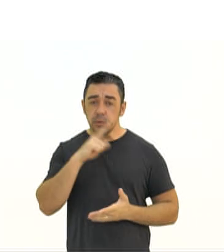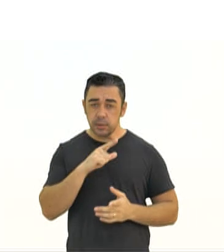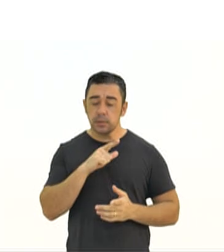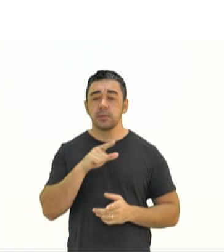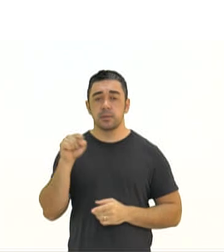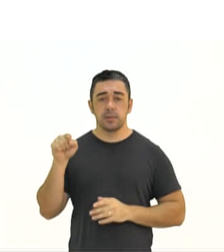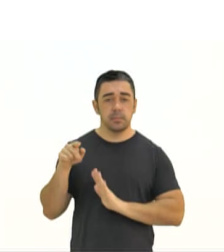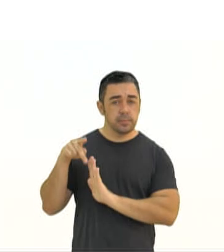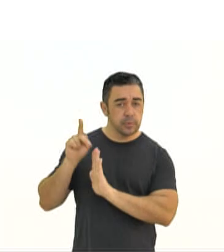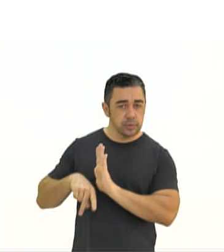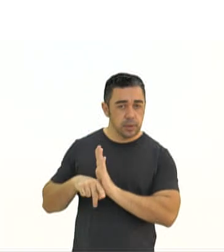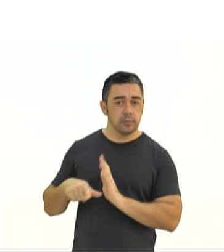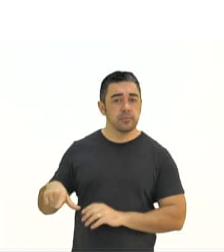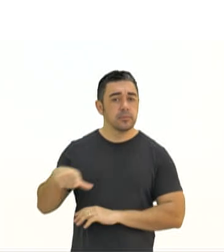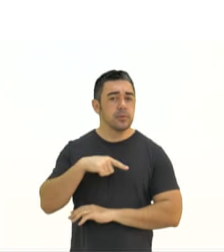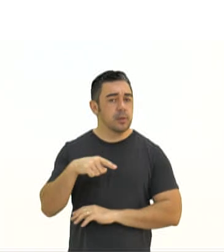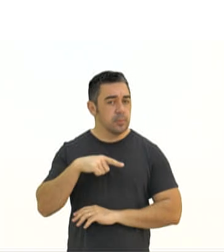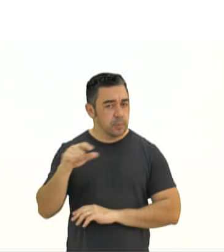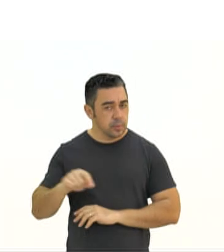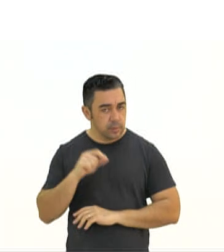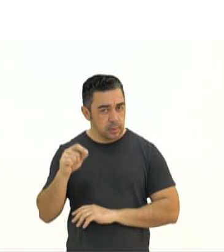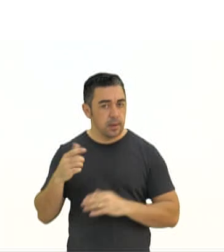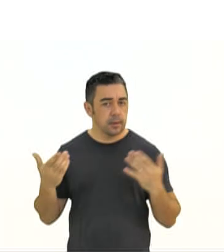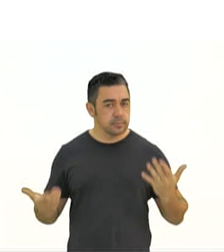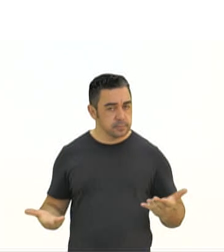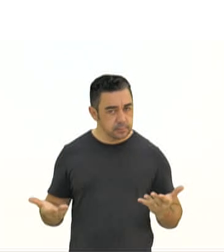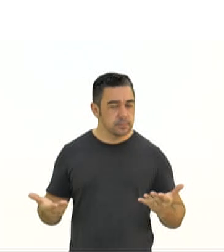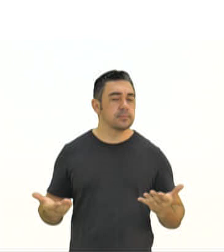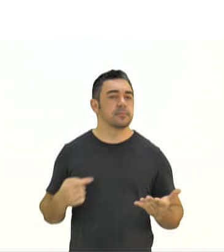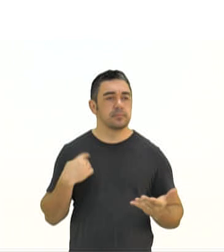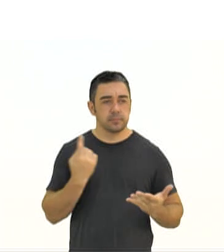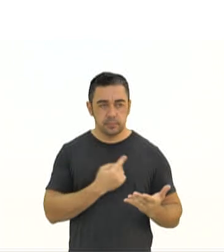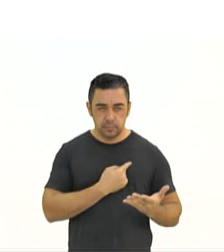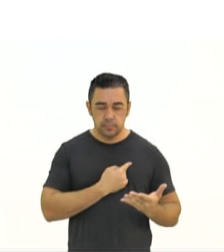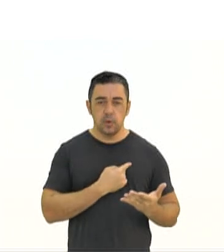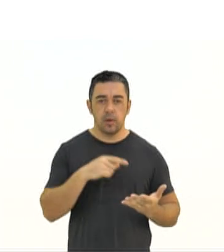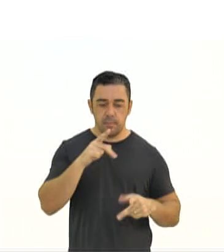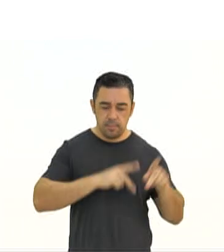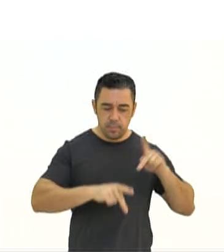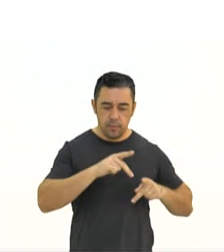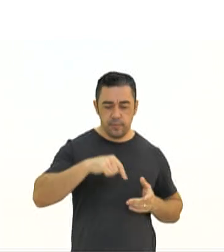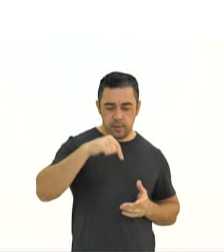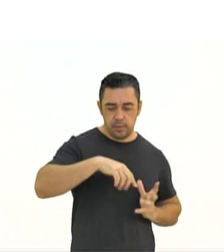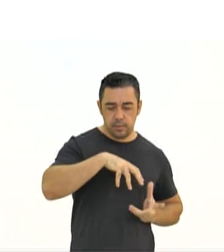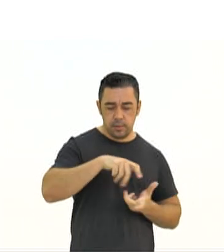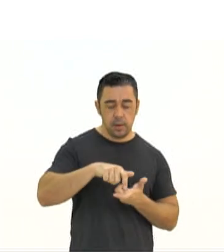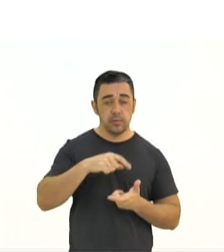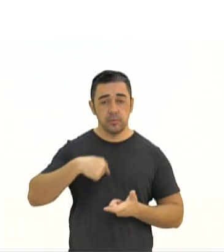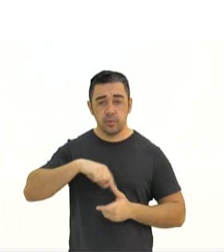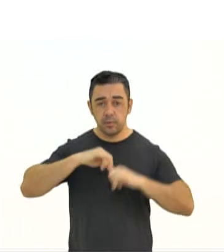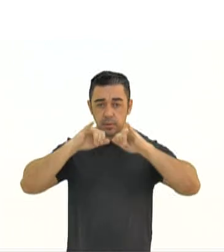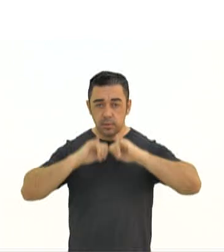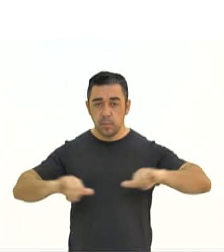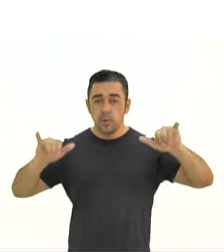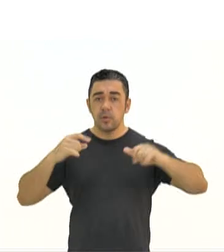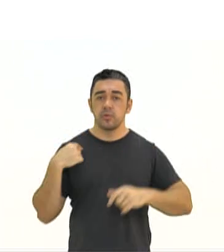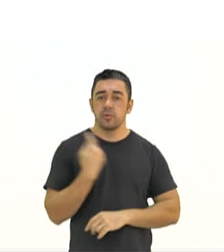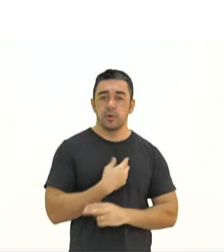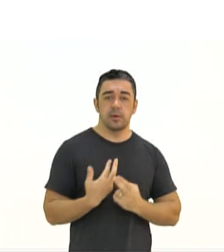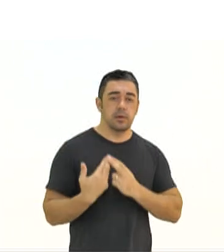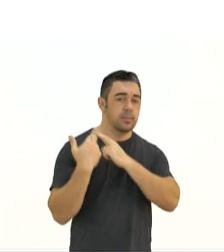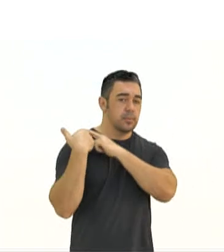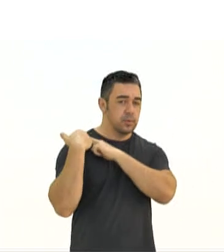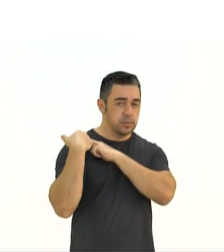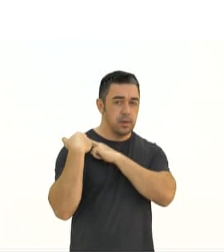projeto, temos que, imperativamente, nós, o povo da Terra, declaremos nossa